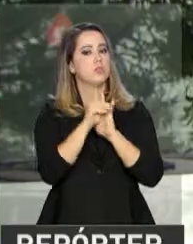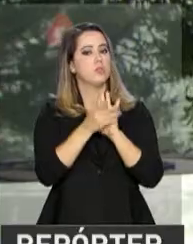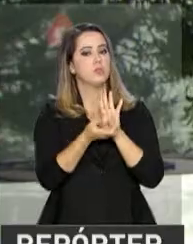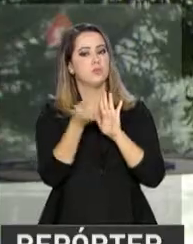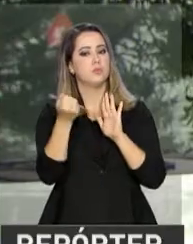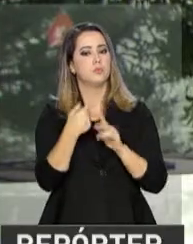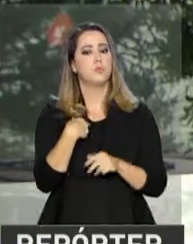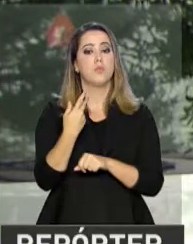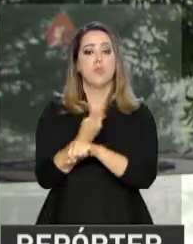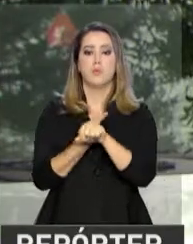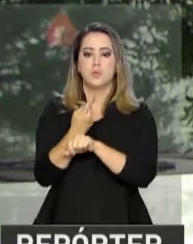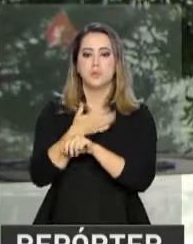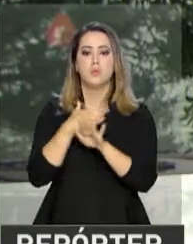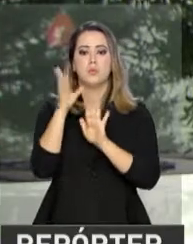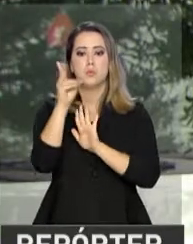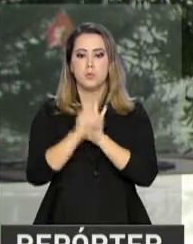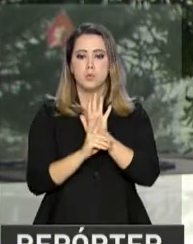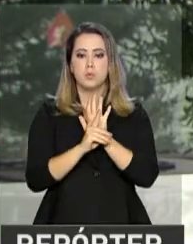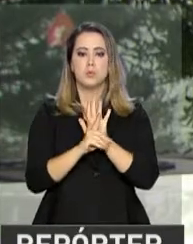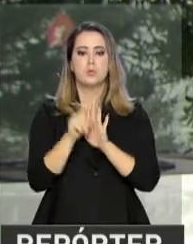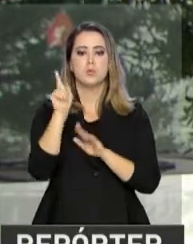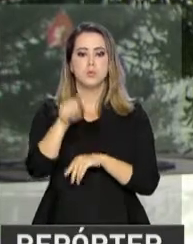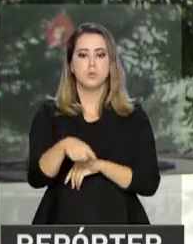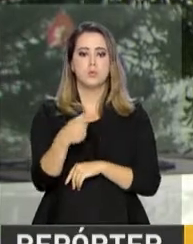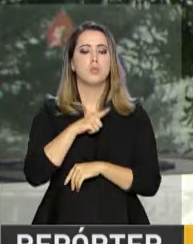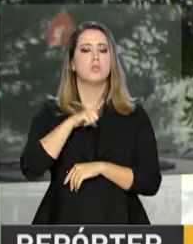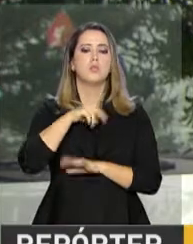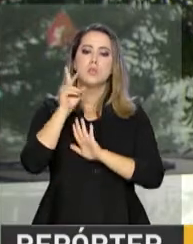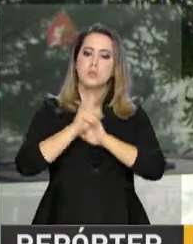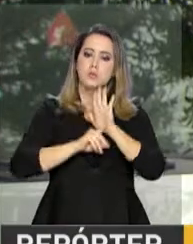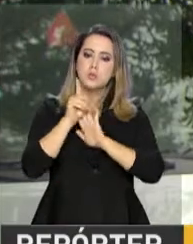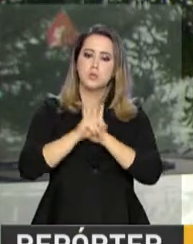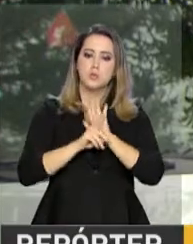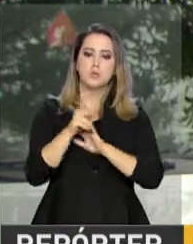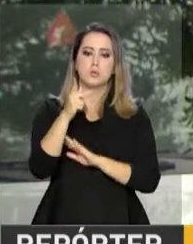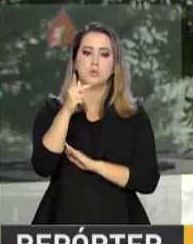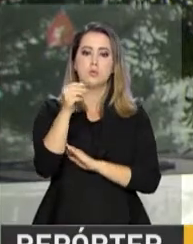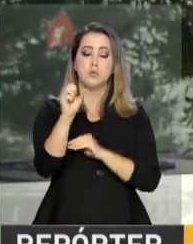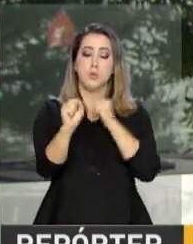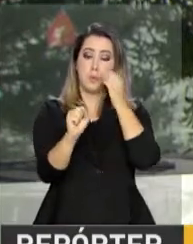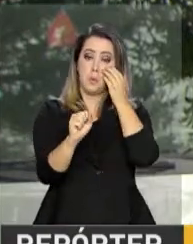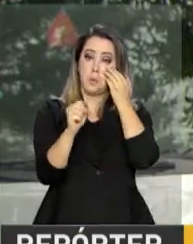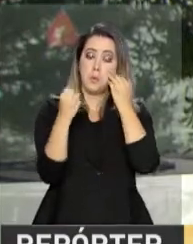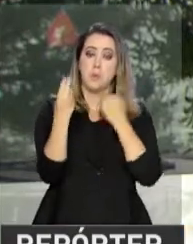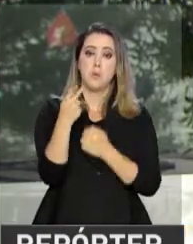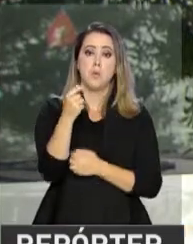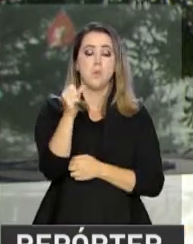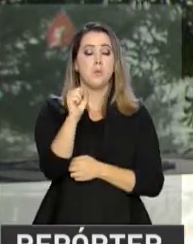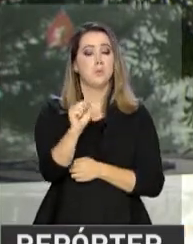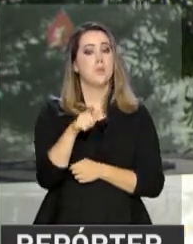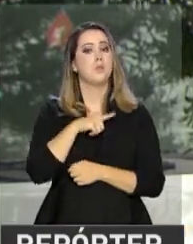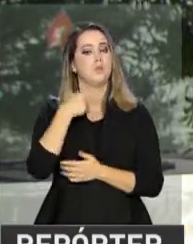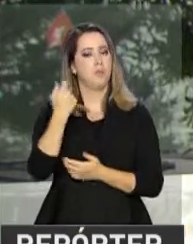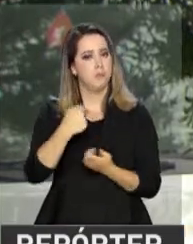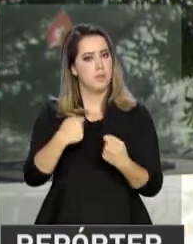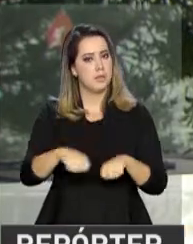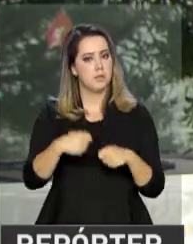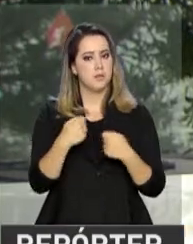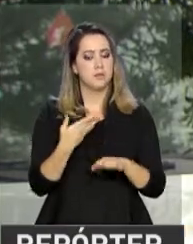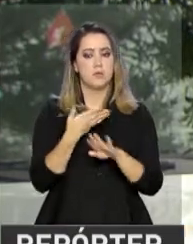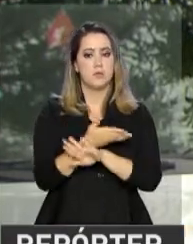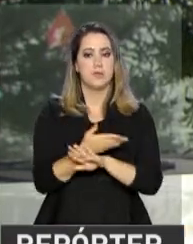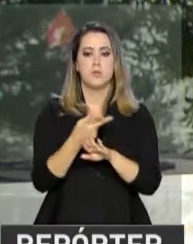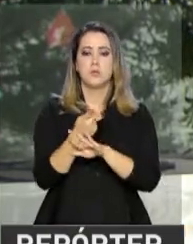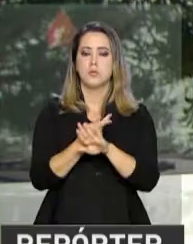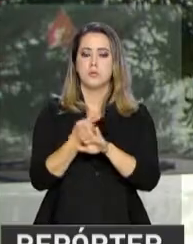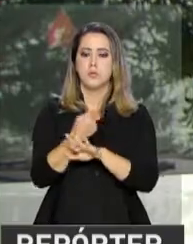Vou procurar o meu direito, né? Se a gente tem esse direito do PIS/PASEP, então, direito nosso, a gente tem que ir